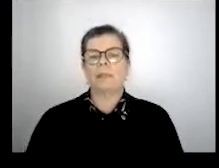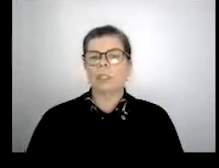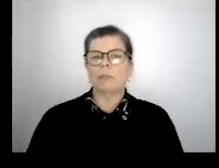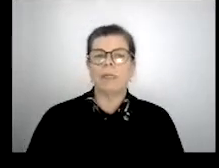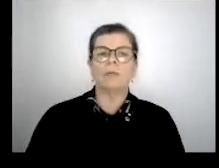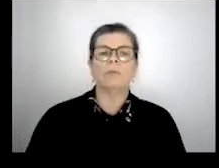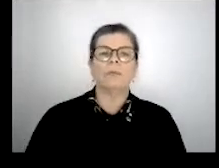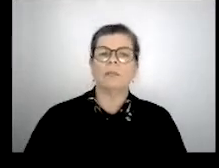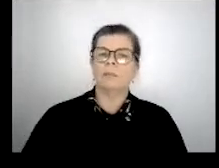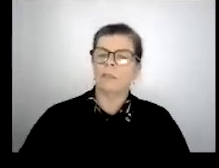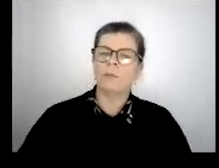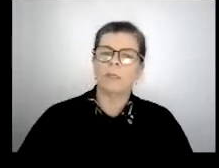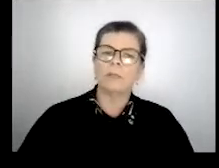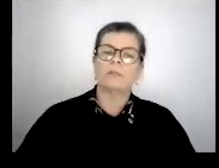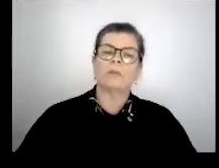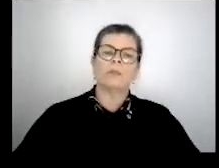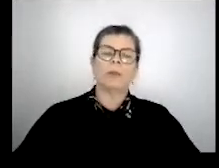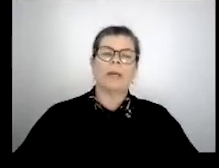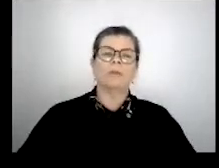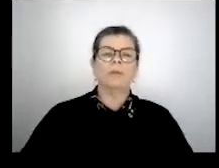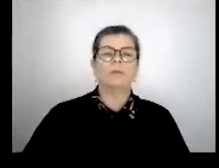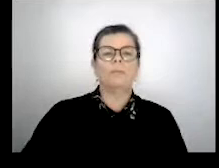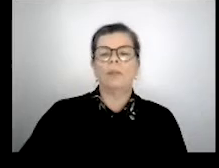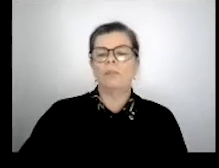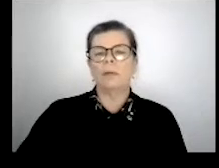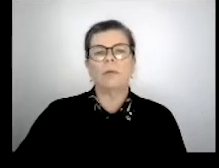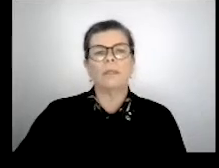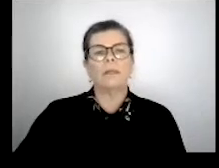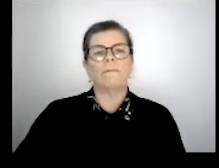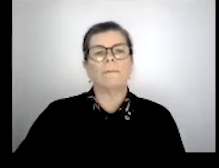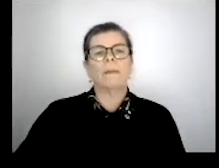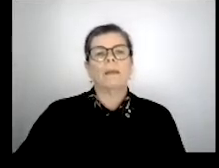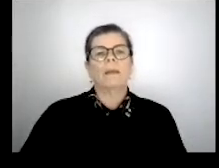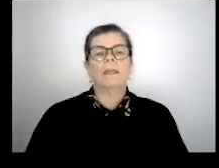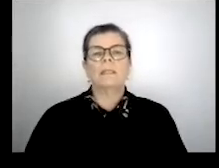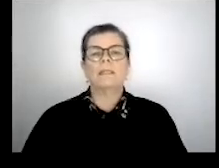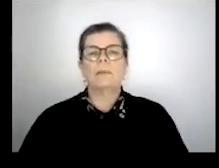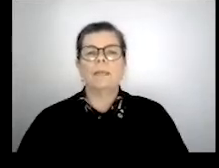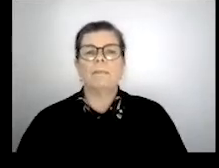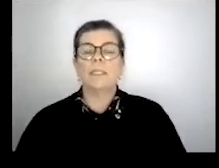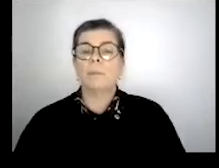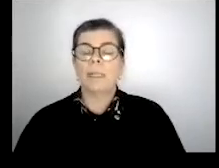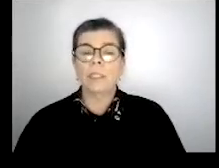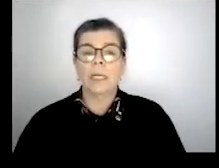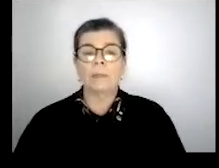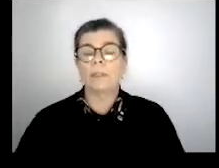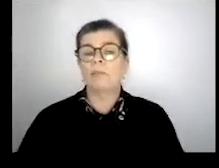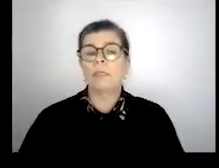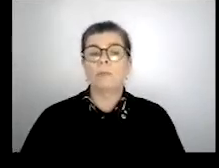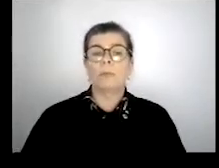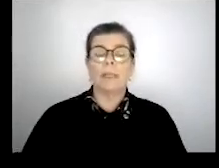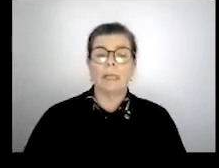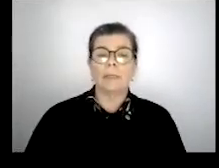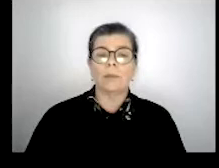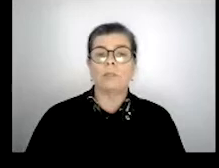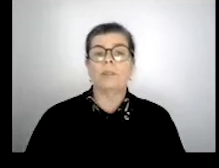ter o planejamento, nós temos a execução do nosso simulado, o debriefing e a correção. Em relação à primeira parte, é planejar. Nós